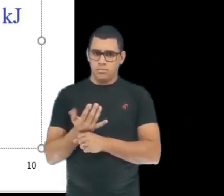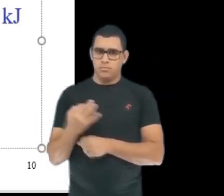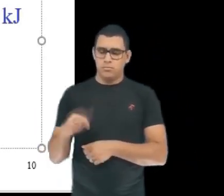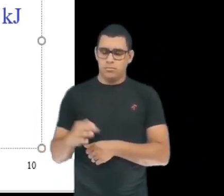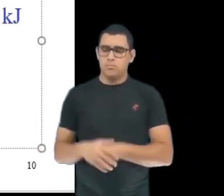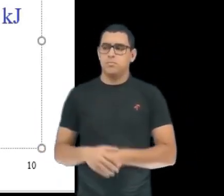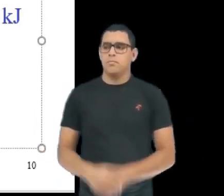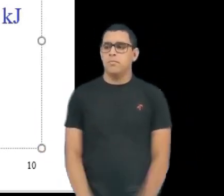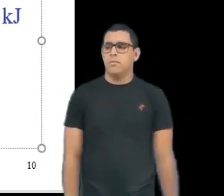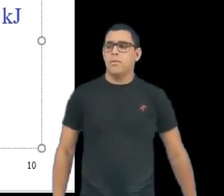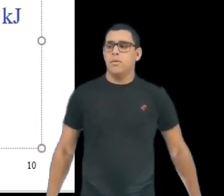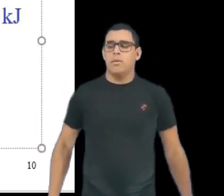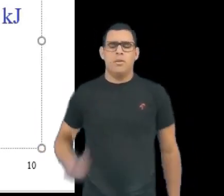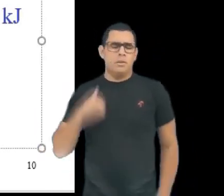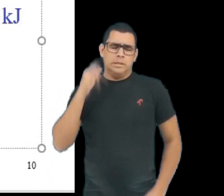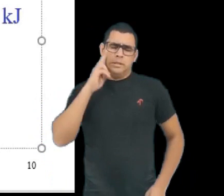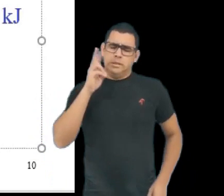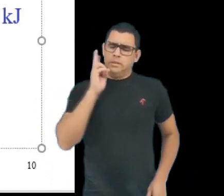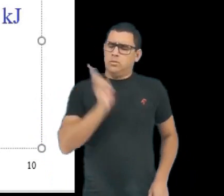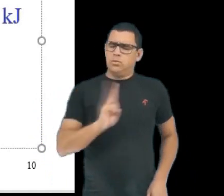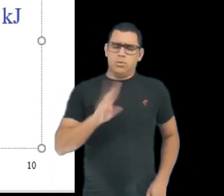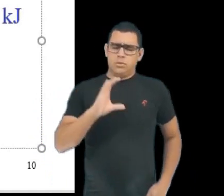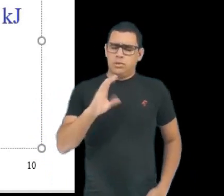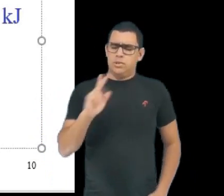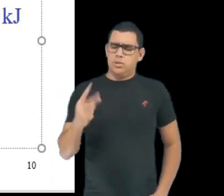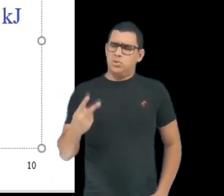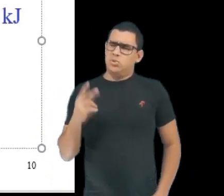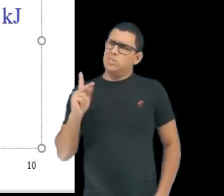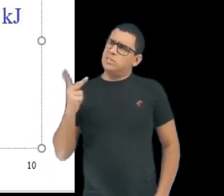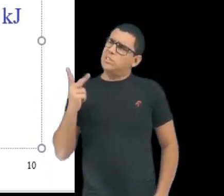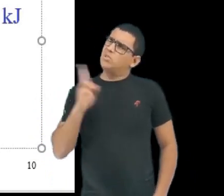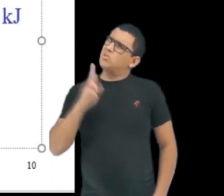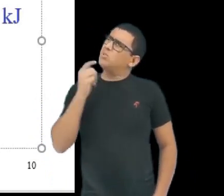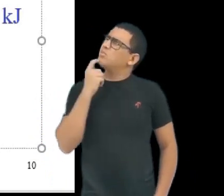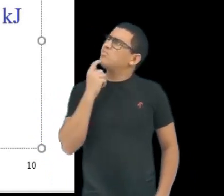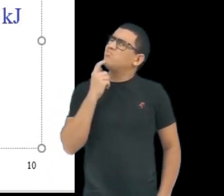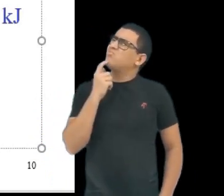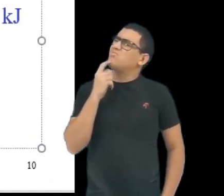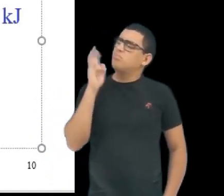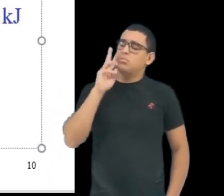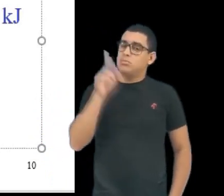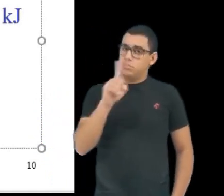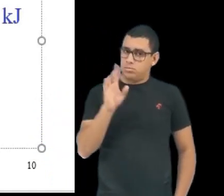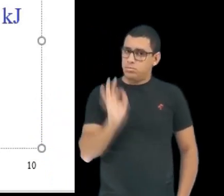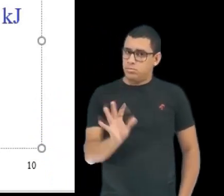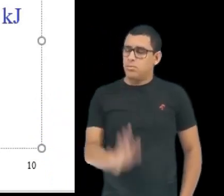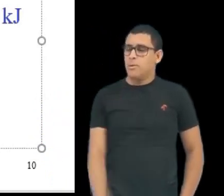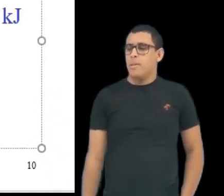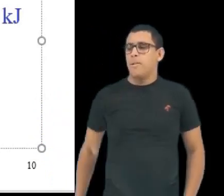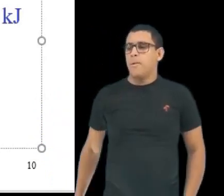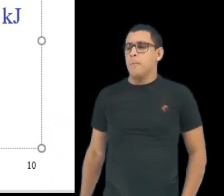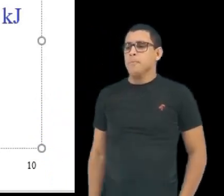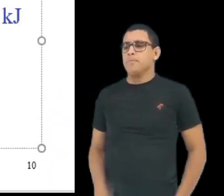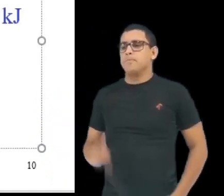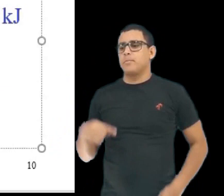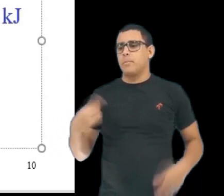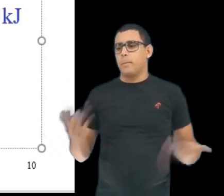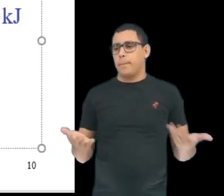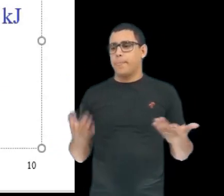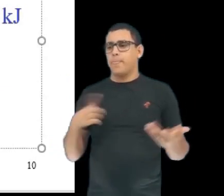C2H4 gasoso, certo? Eu não lembro bem essa substância, não. Agora me fugiu a